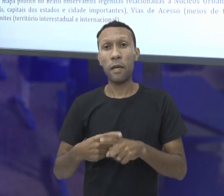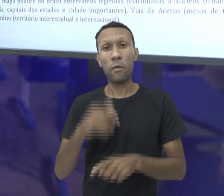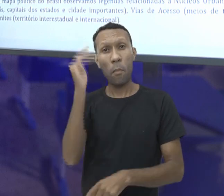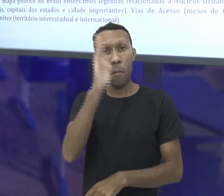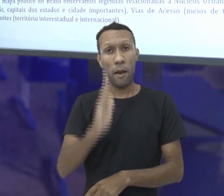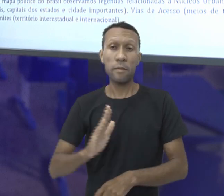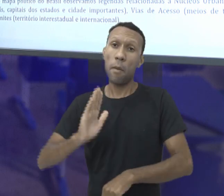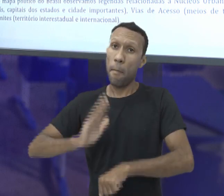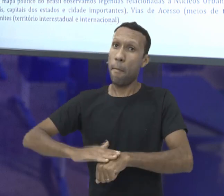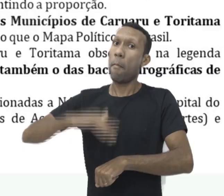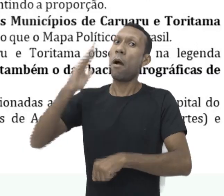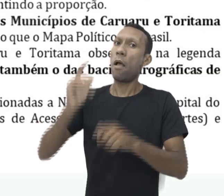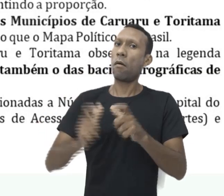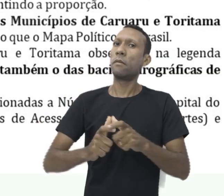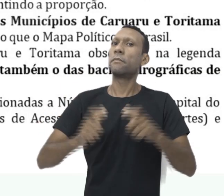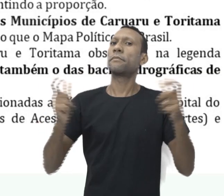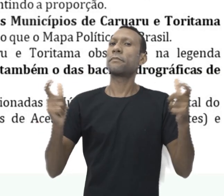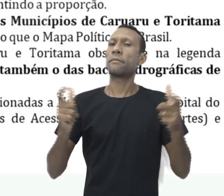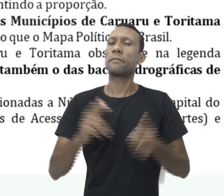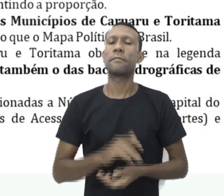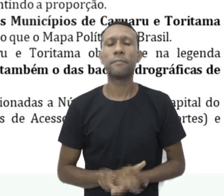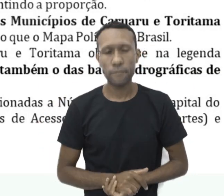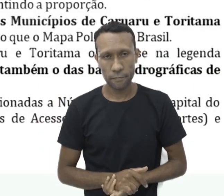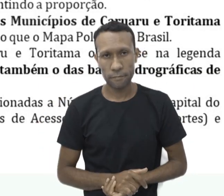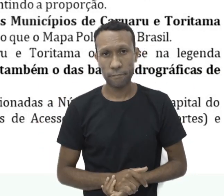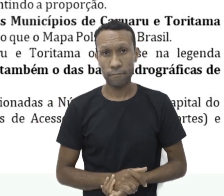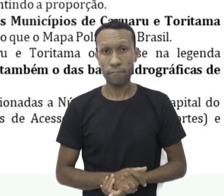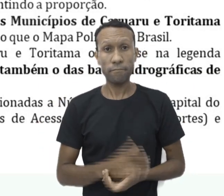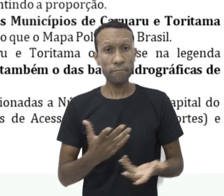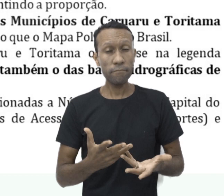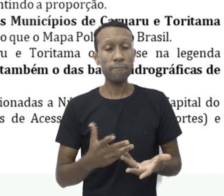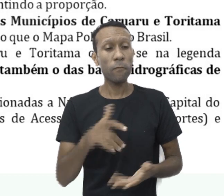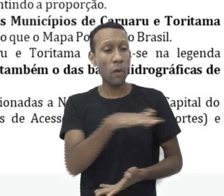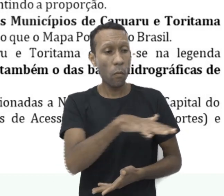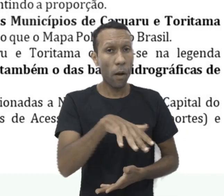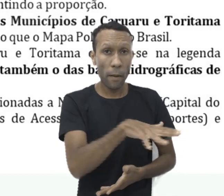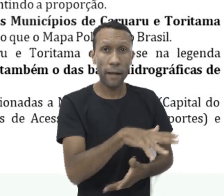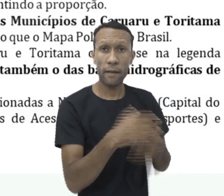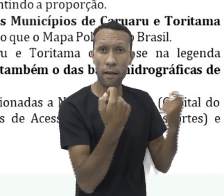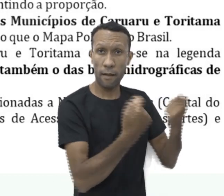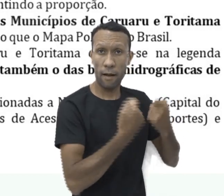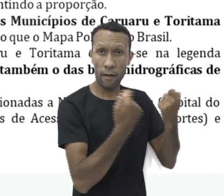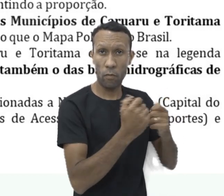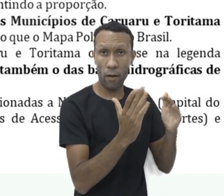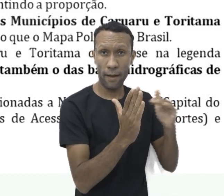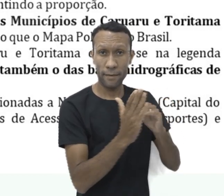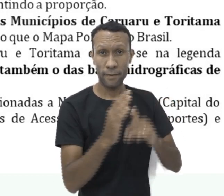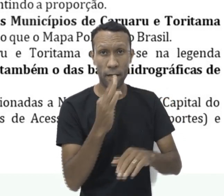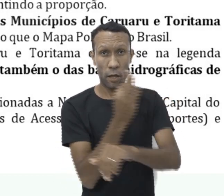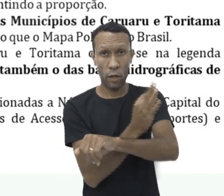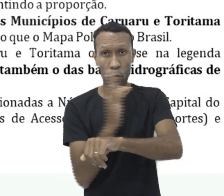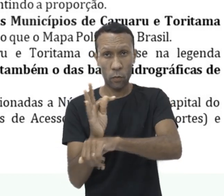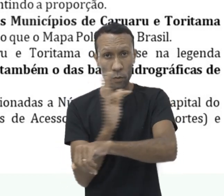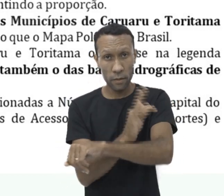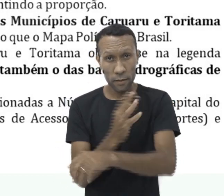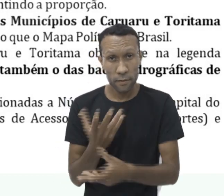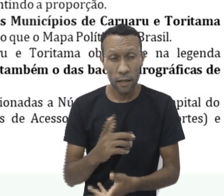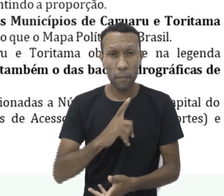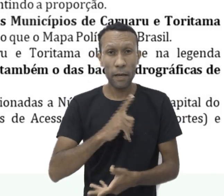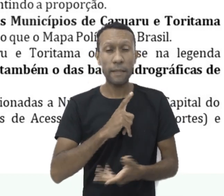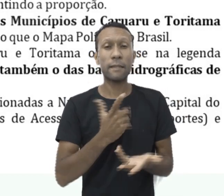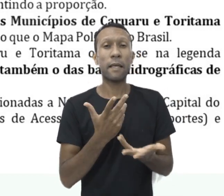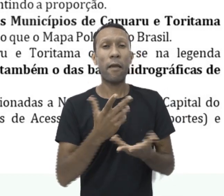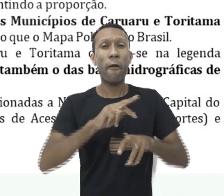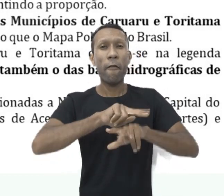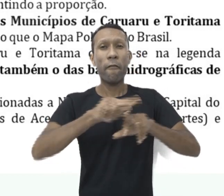detalhes. No mapa da localização do município de Caruaru e Toritama, observa-se na legenda referenciadas em cores o